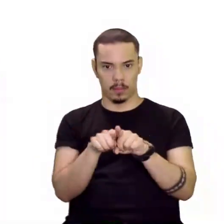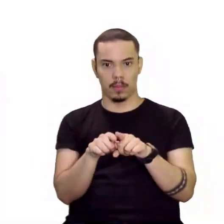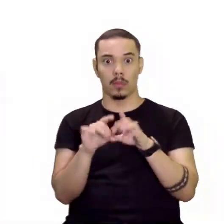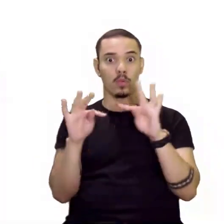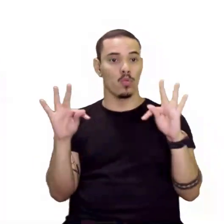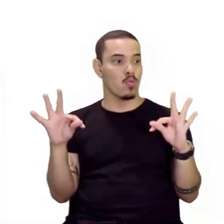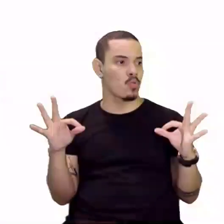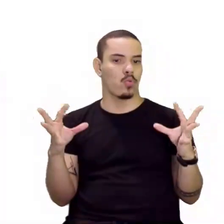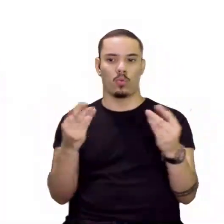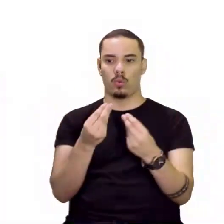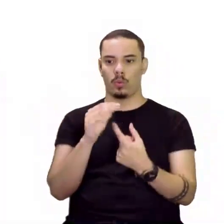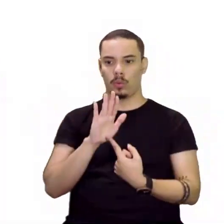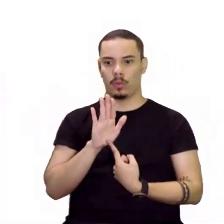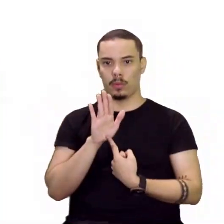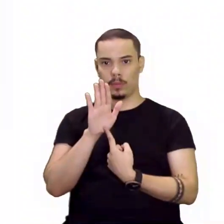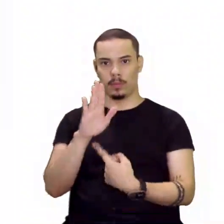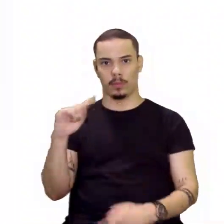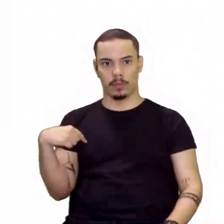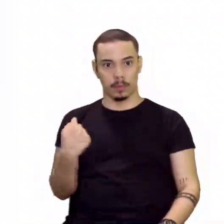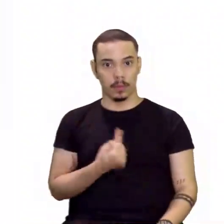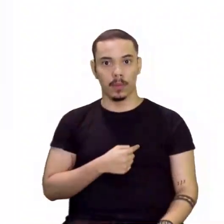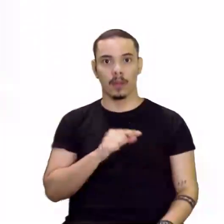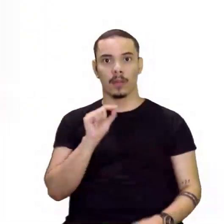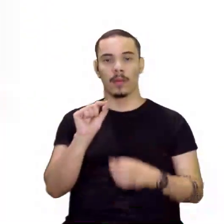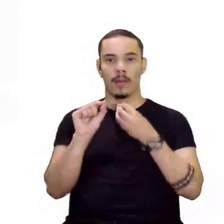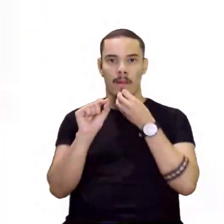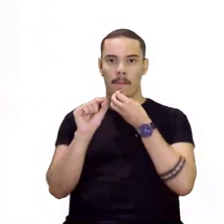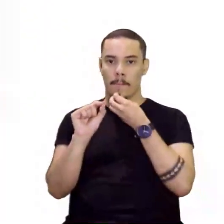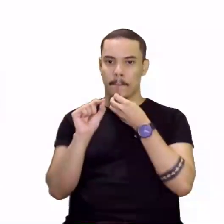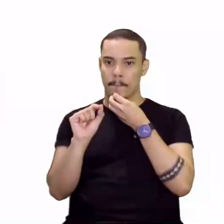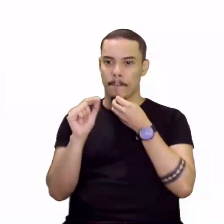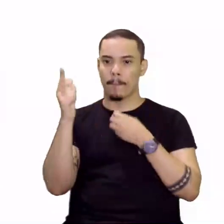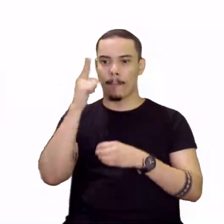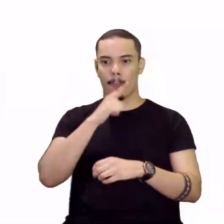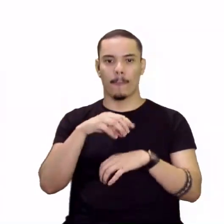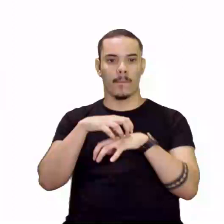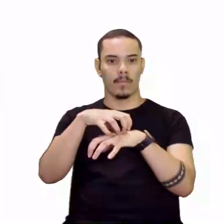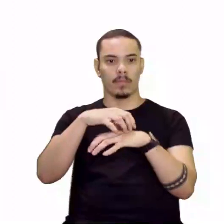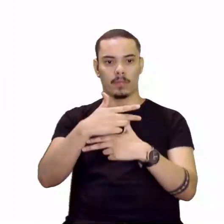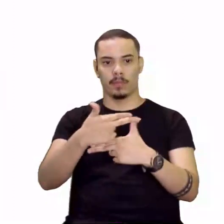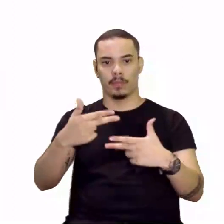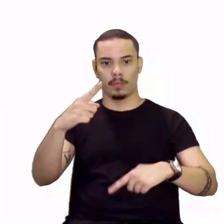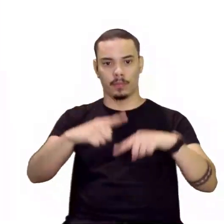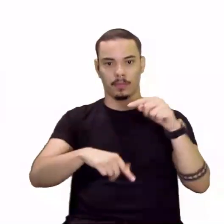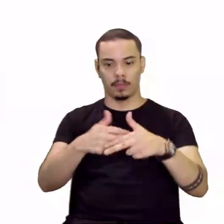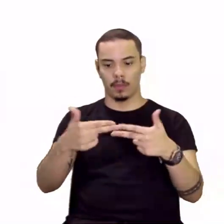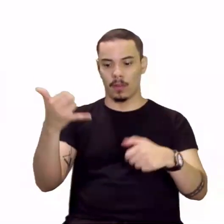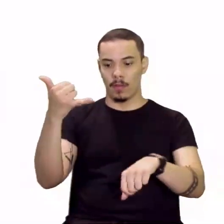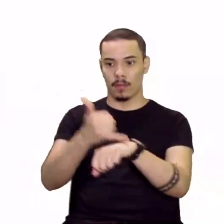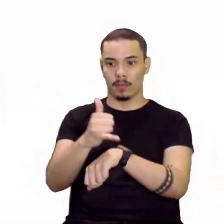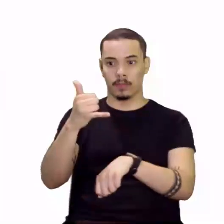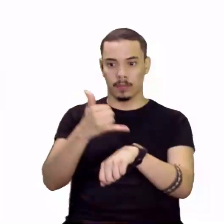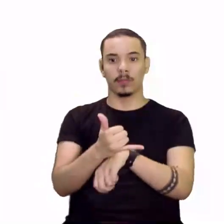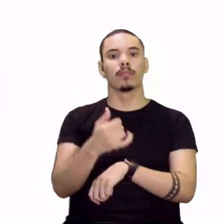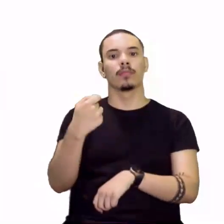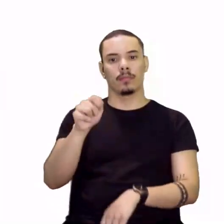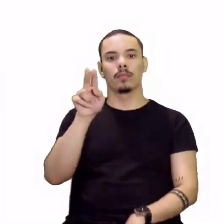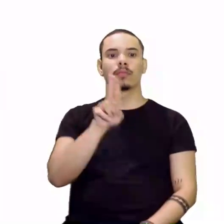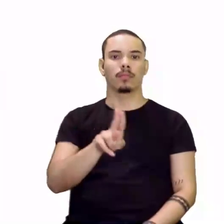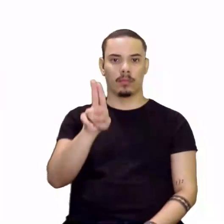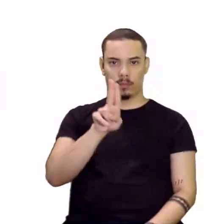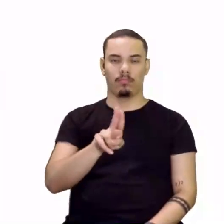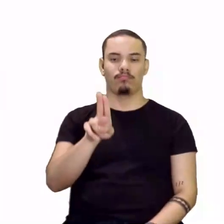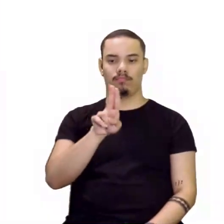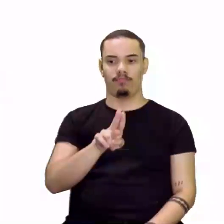Isso mostra que para transportar recursos minerais metálicos precisamos usar o meio de